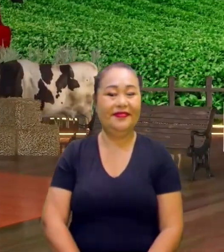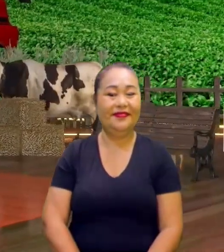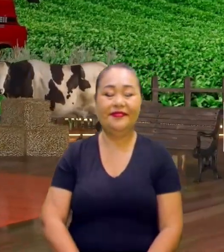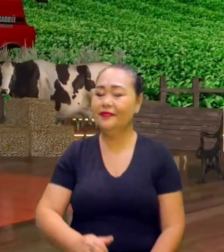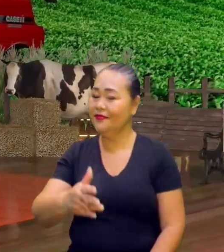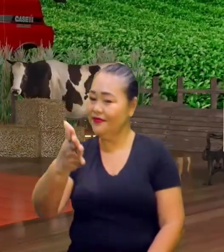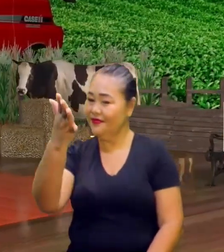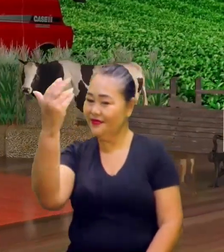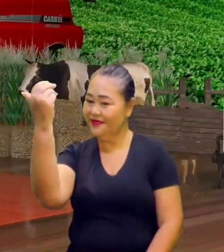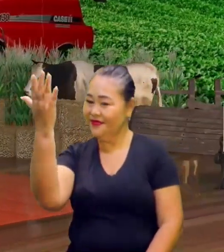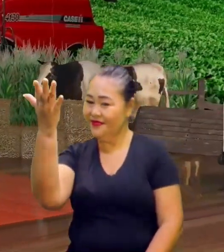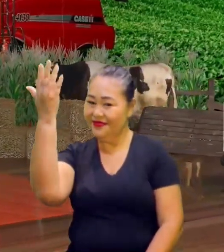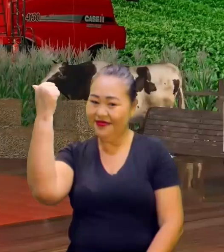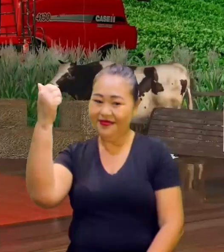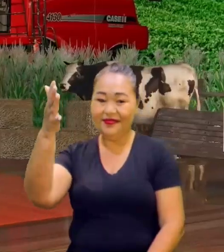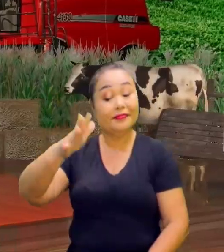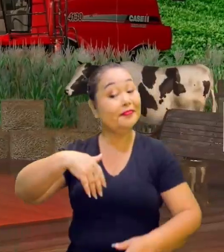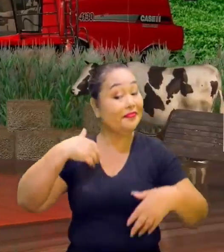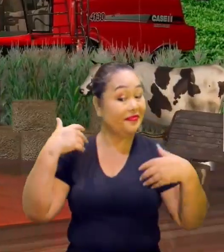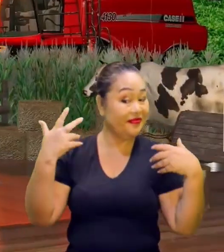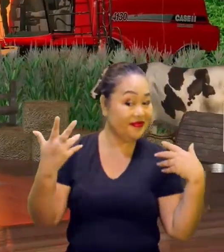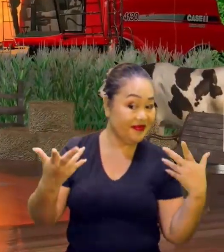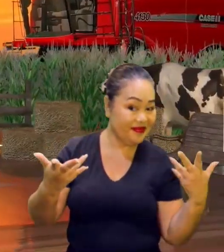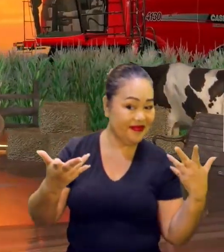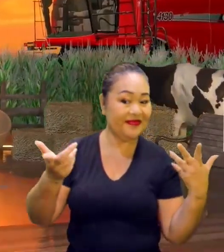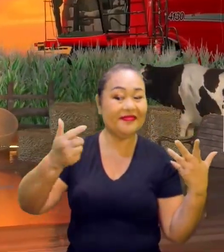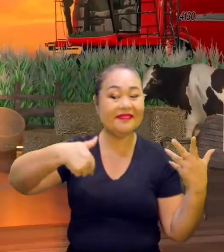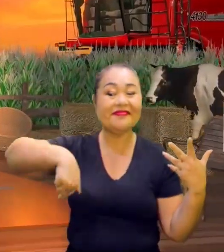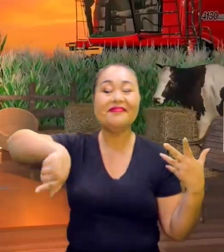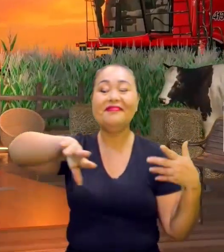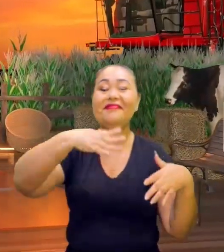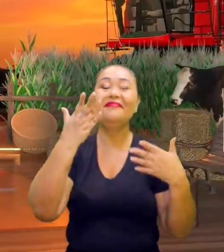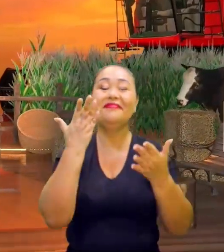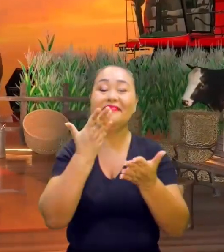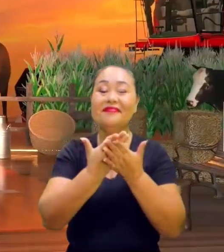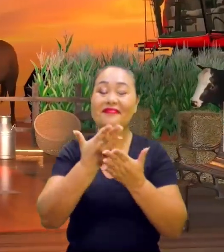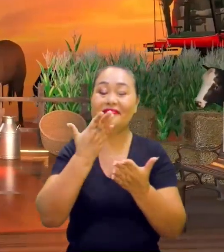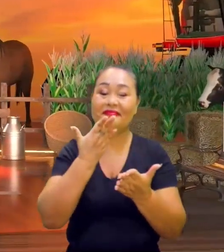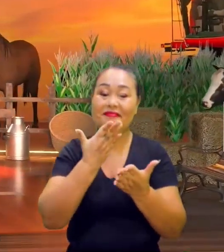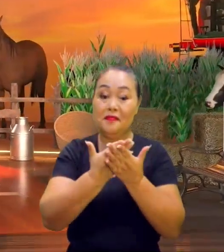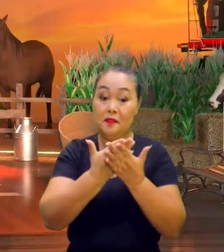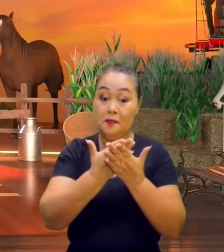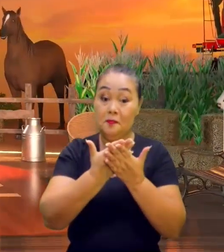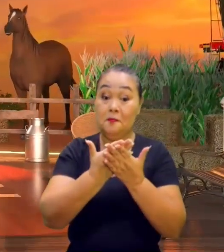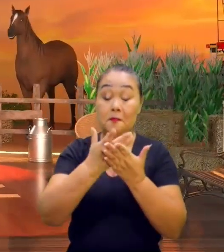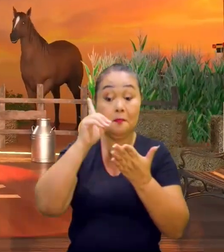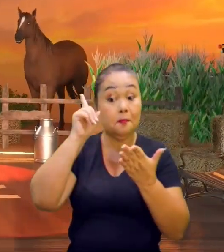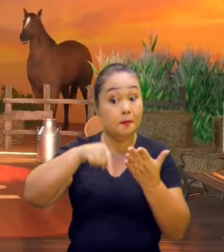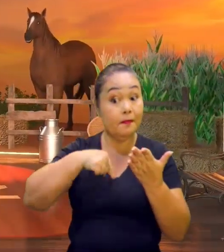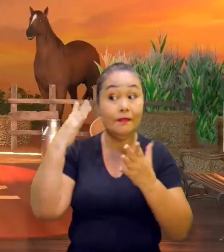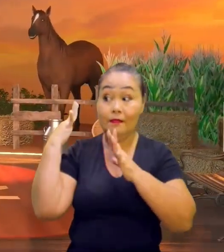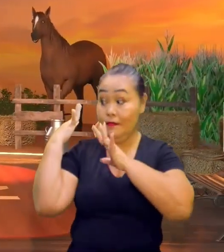Vamos lá, galera! Pois é, essa é a nossa aula de